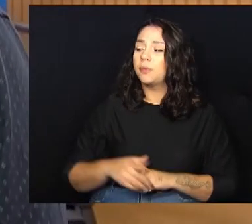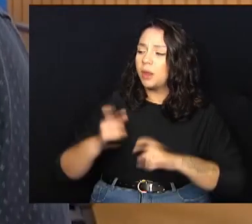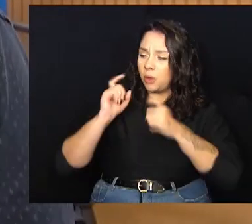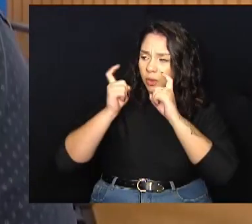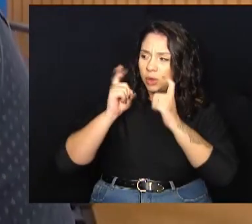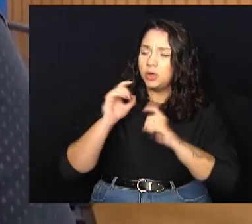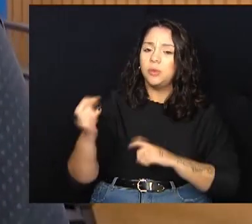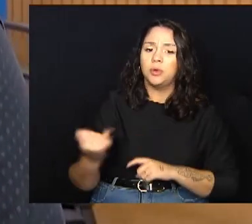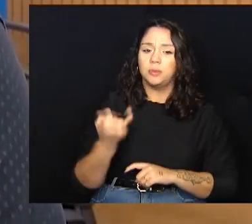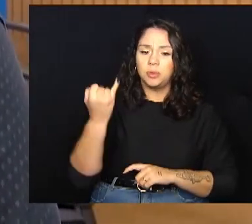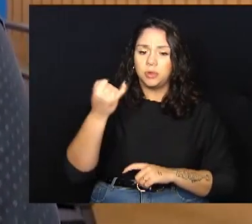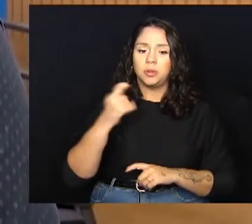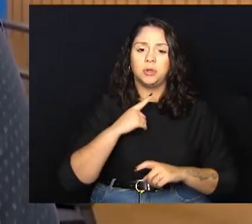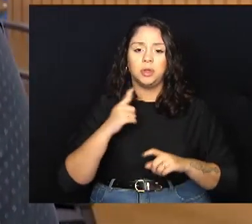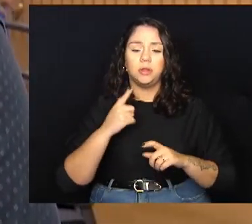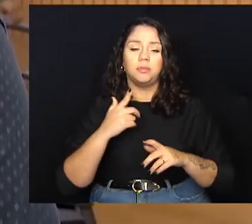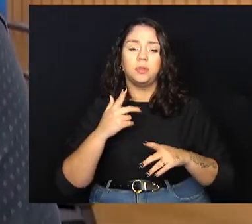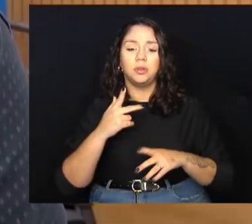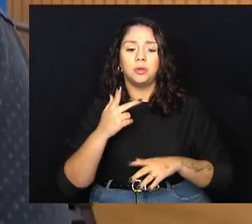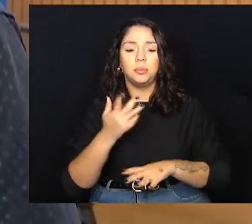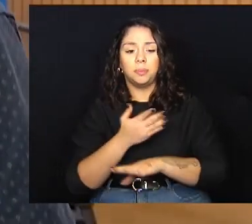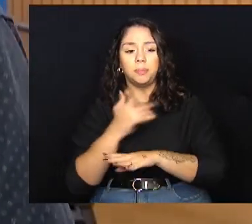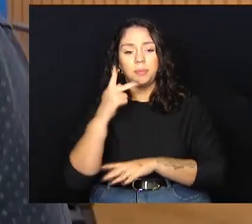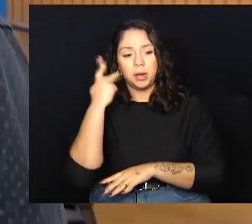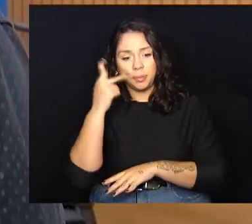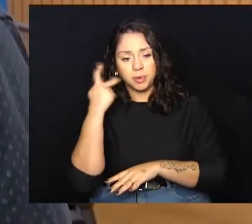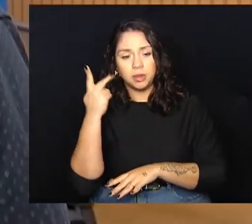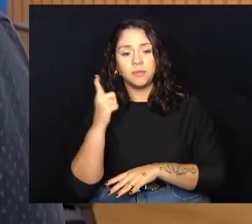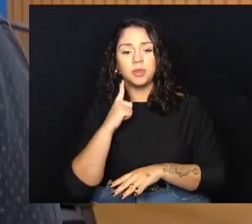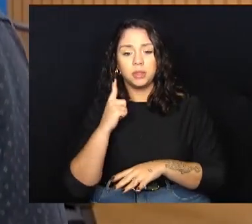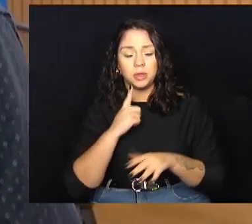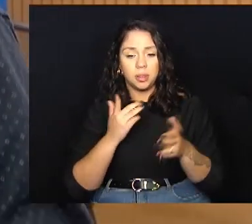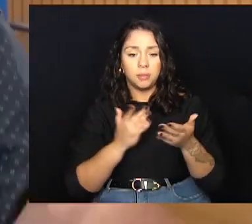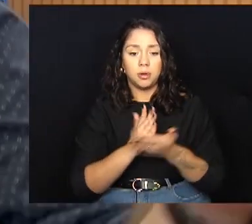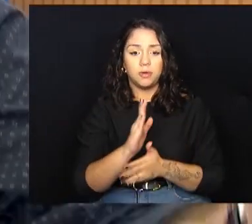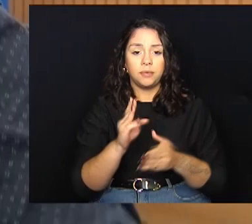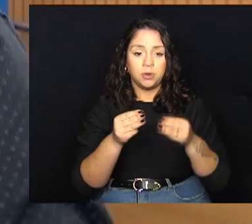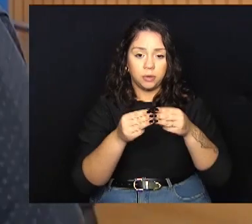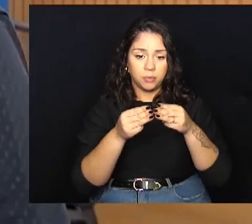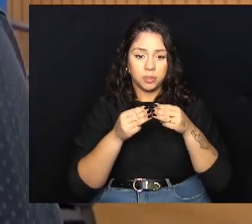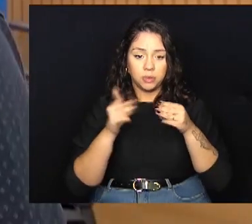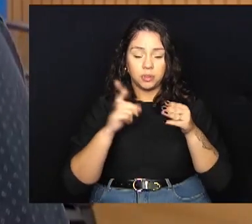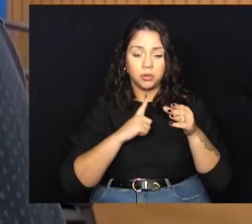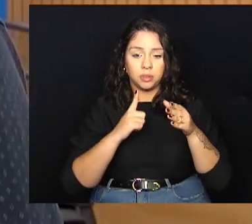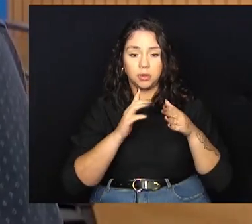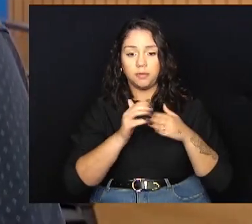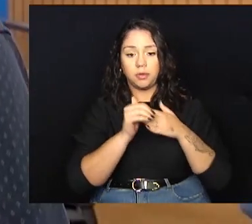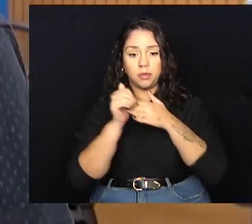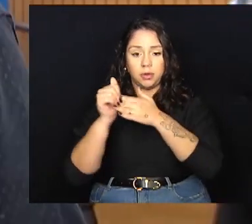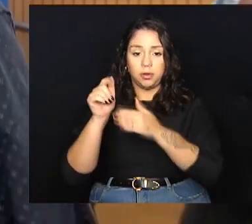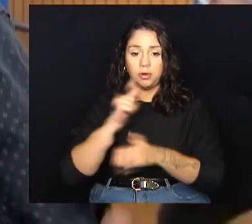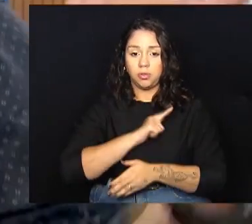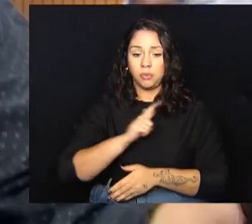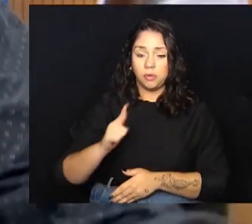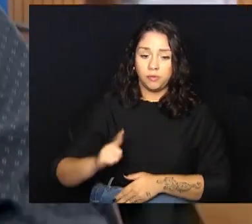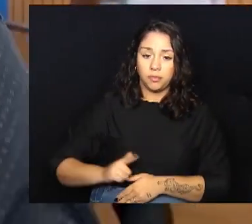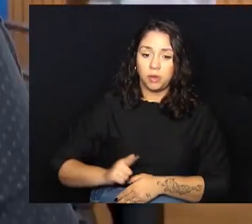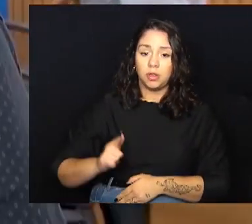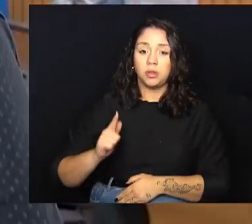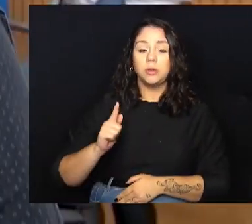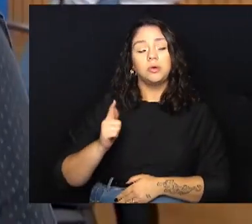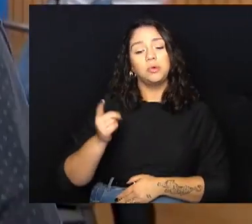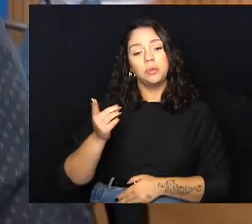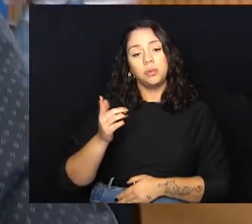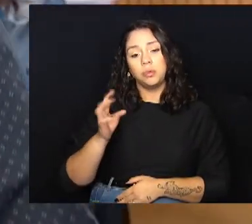e qual os parlamentares vão contribuir com a gente aprovando a Moção né a qual será encaminhado para o Governador Tarcísio E Ele